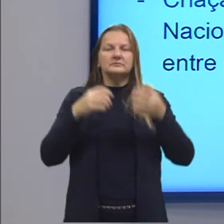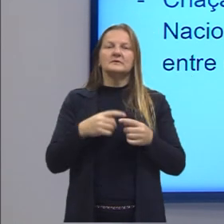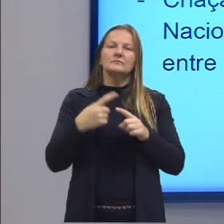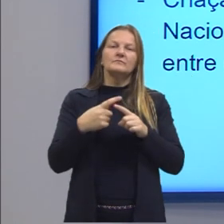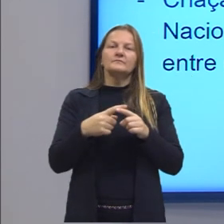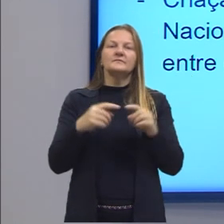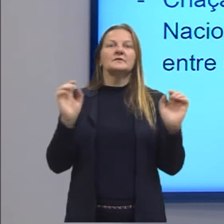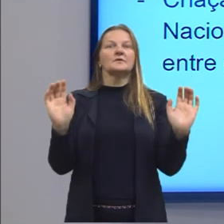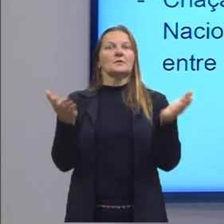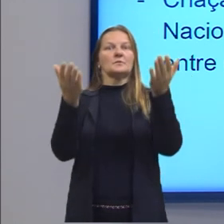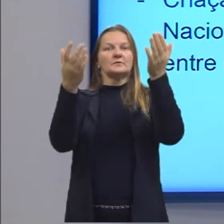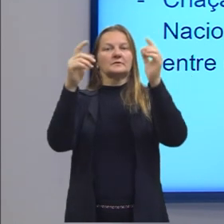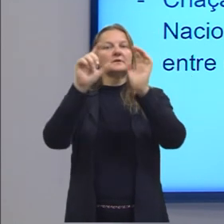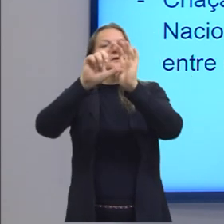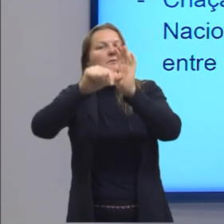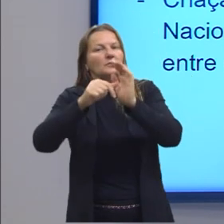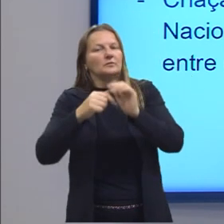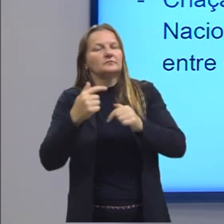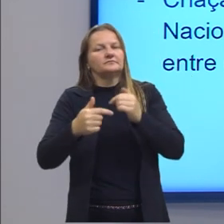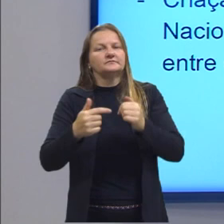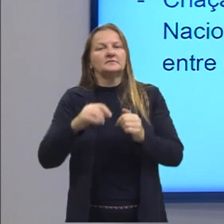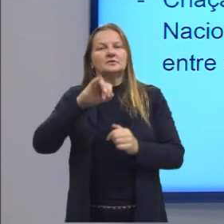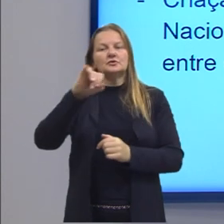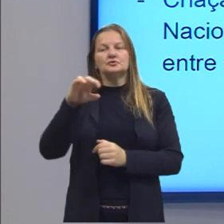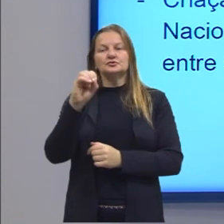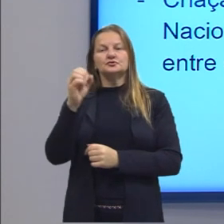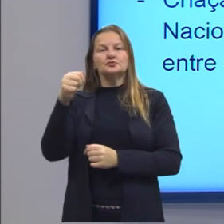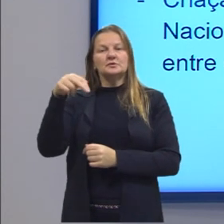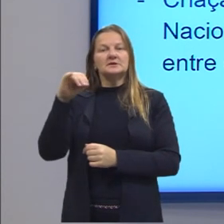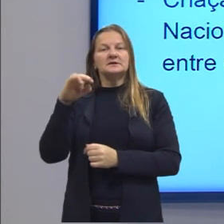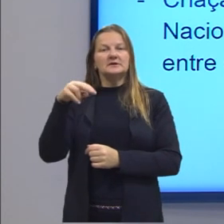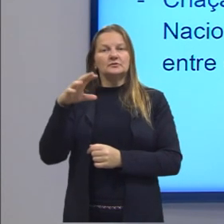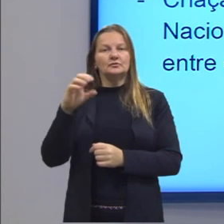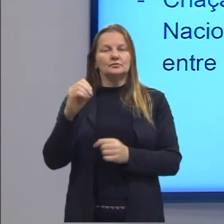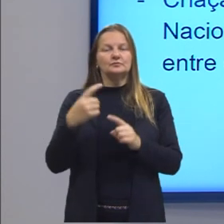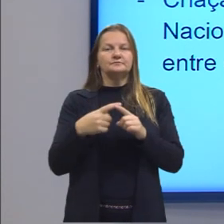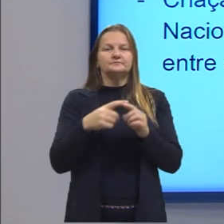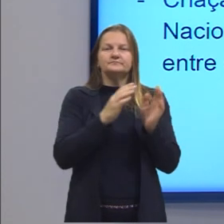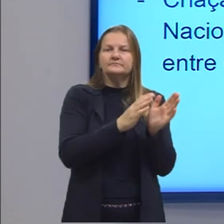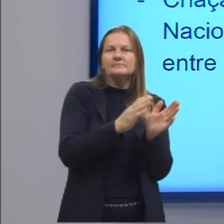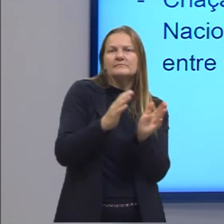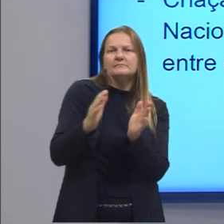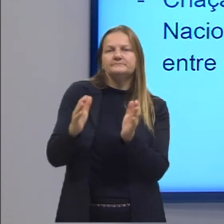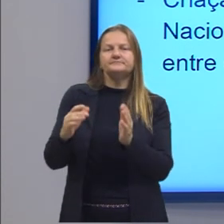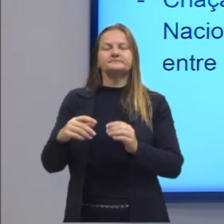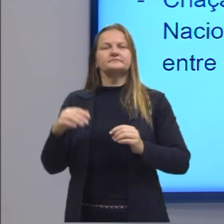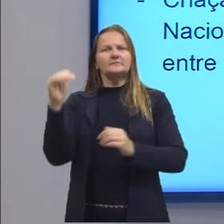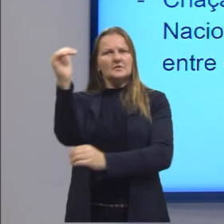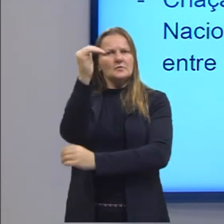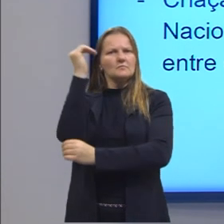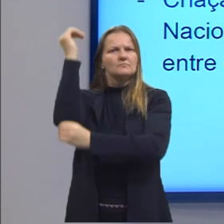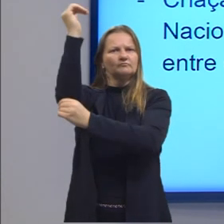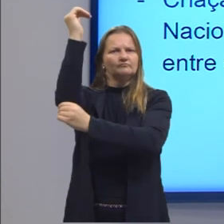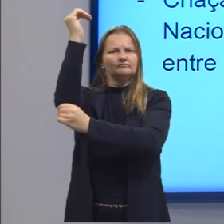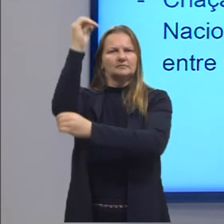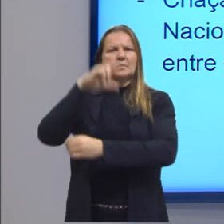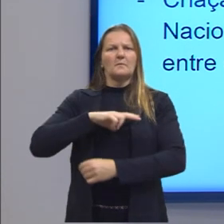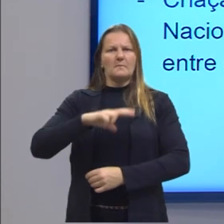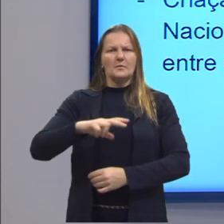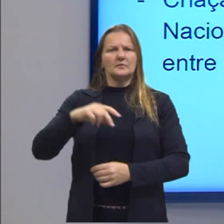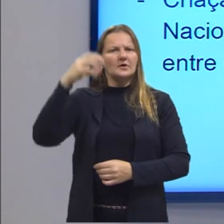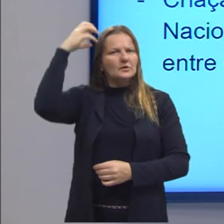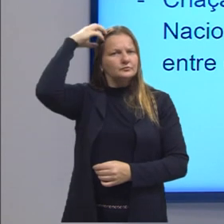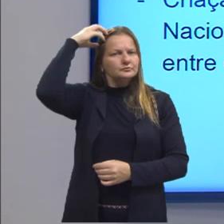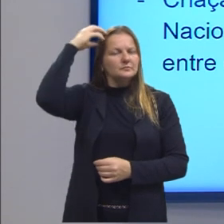aclamado rei depois o período joanino Então esse momento em que os nobres a corte portuguesa o